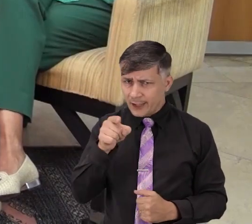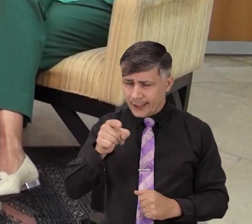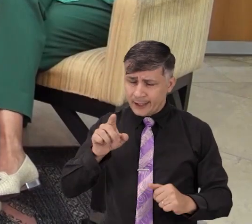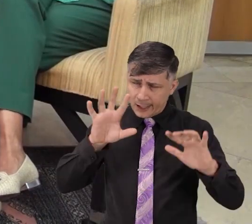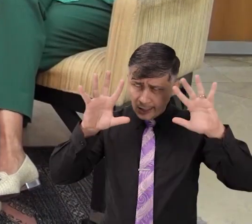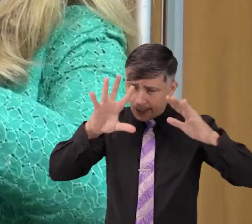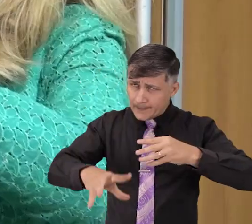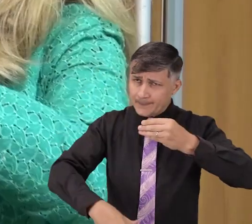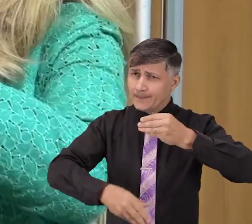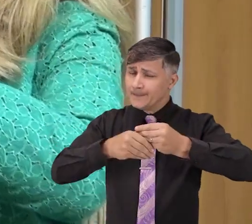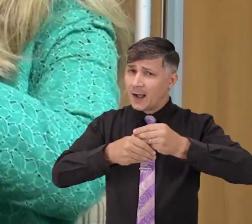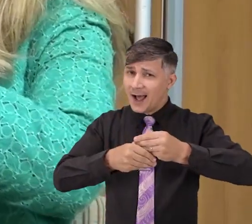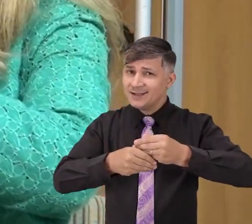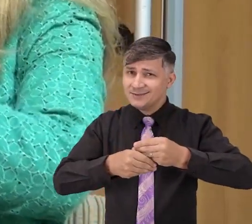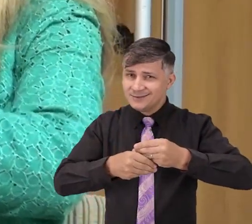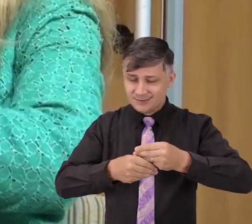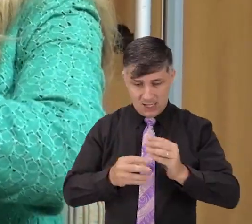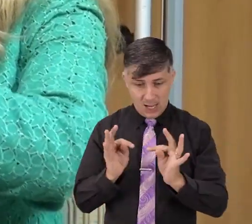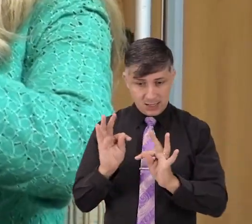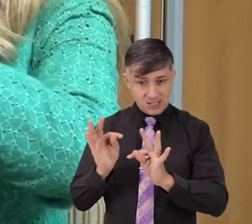bem, ela acaba